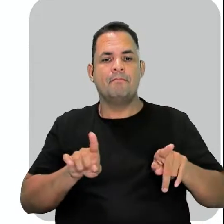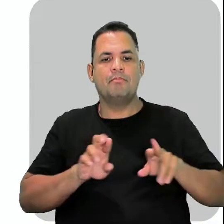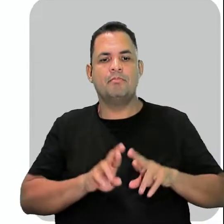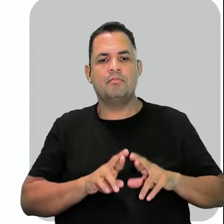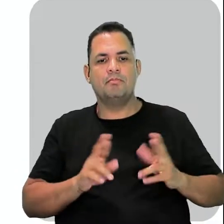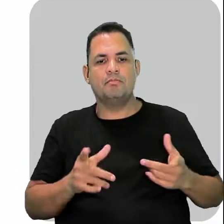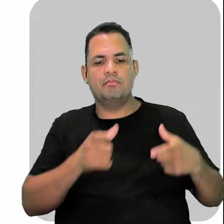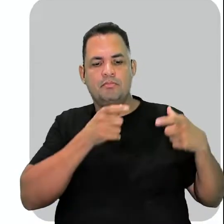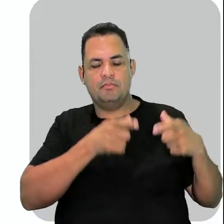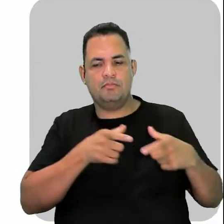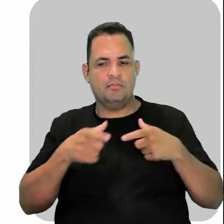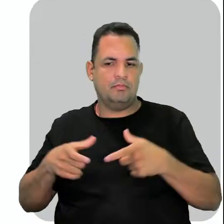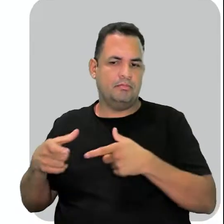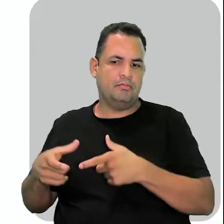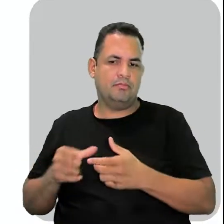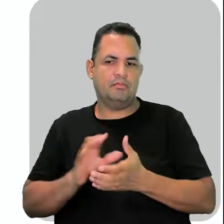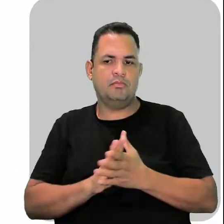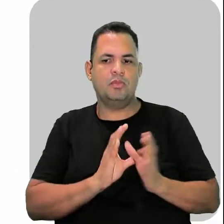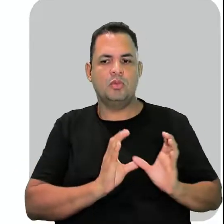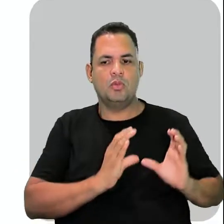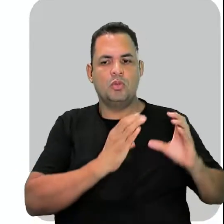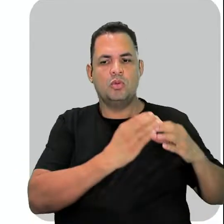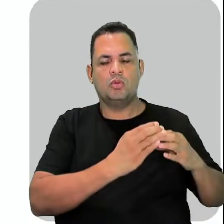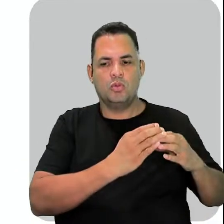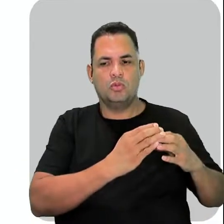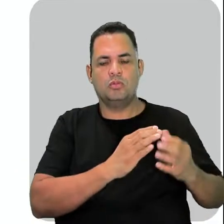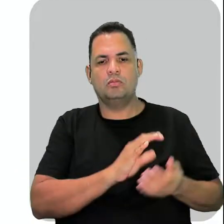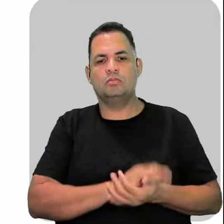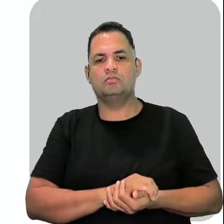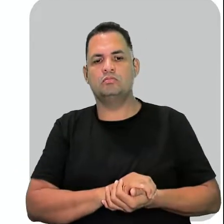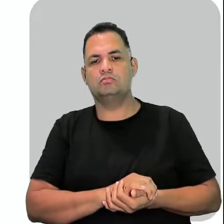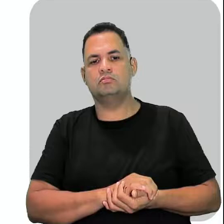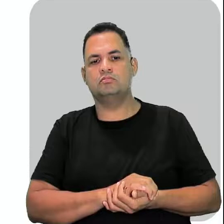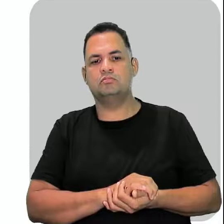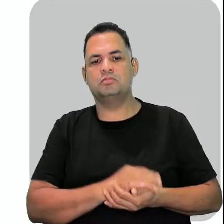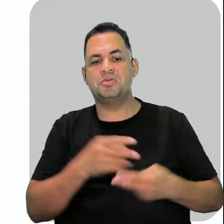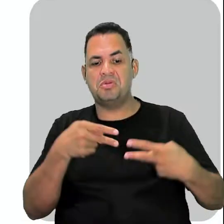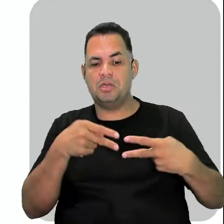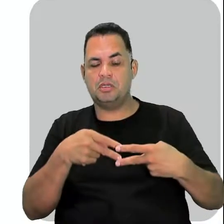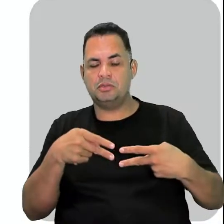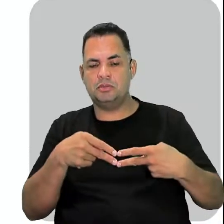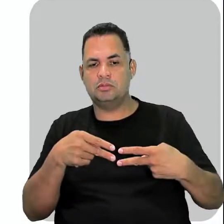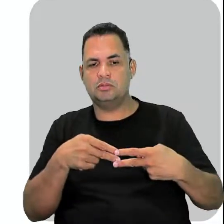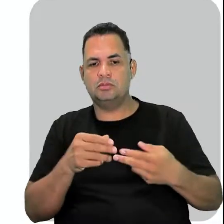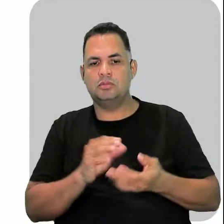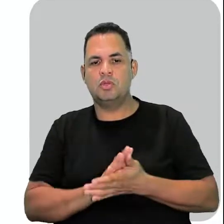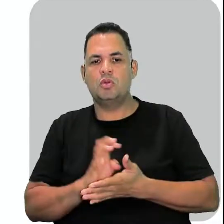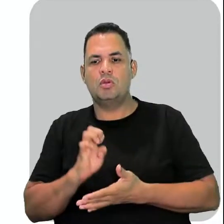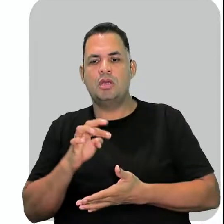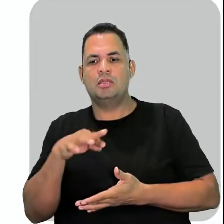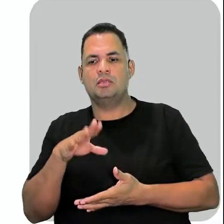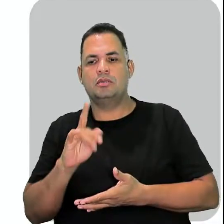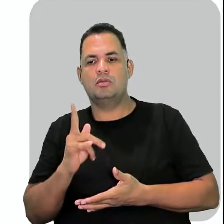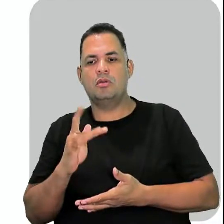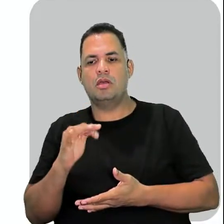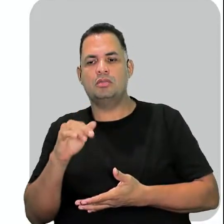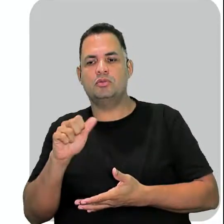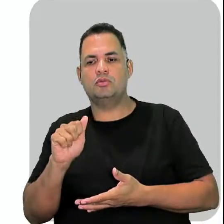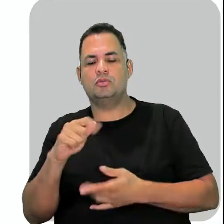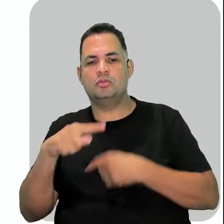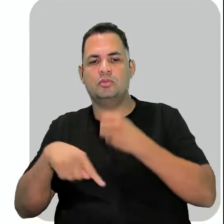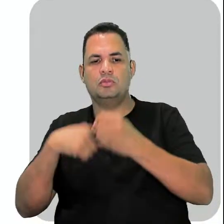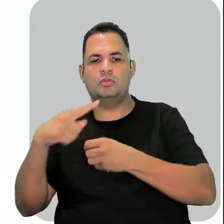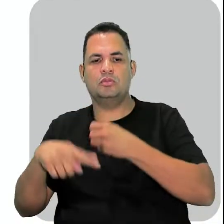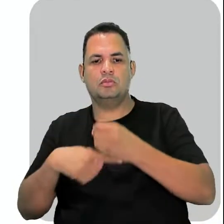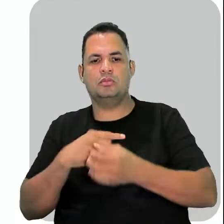na posição, ou de um grupo funcional, de uma insaturação ou de um heteroátomo. Então, na